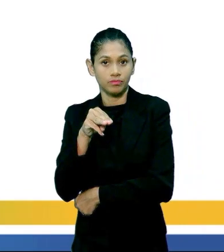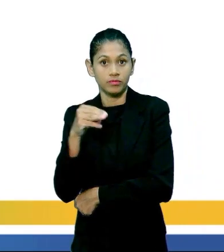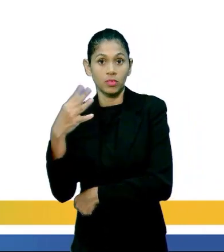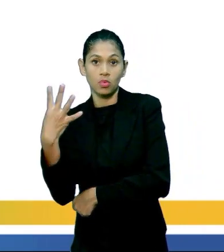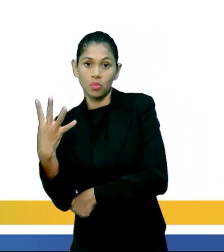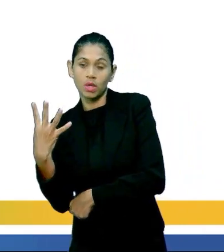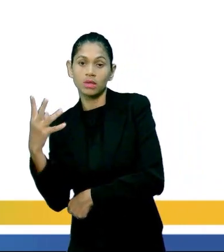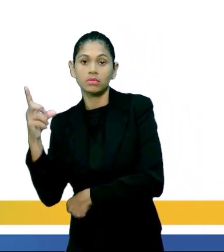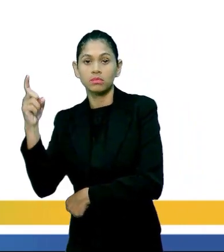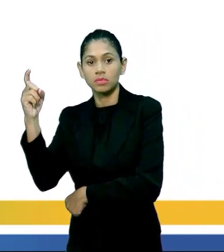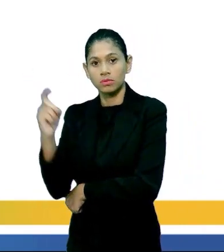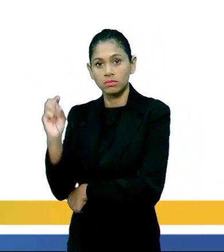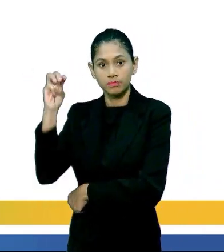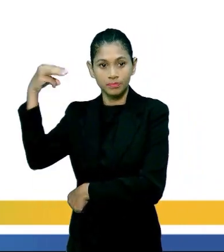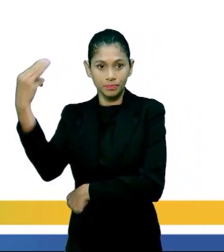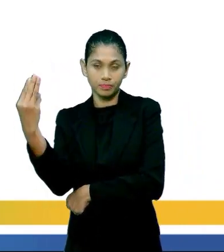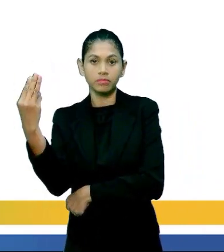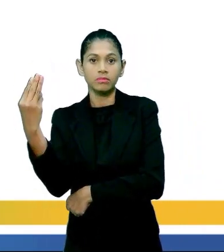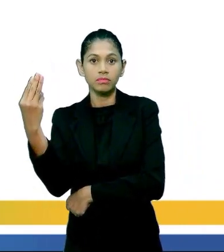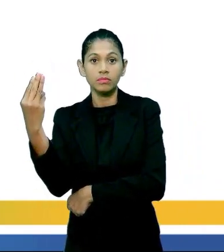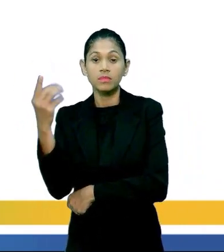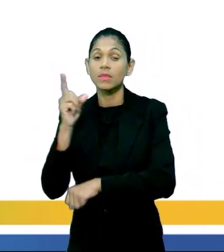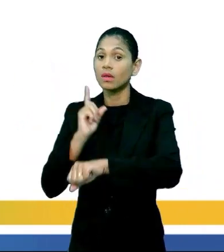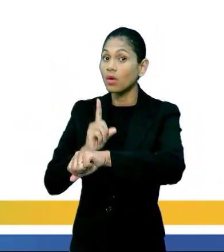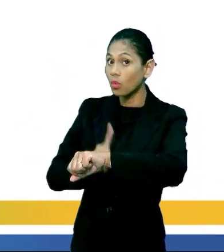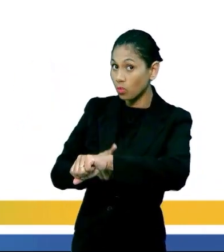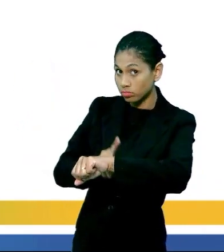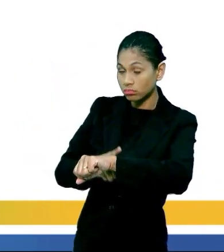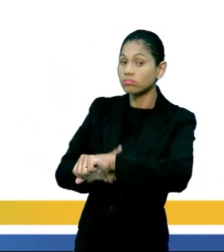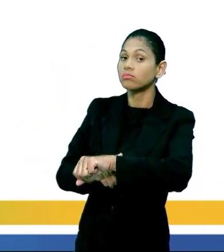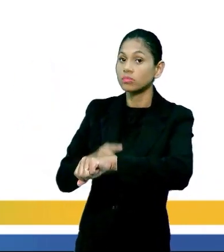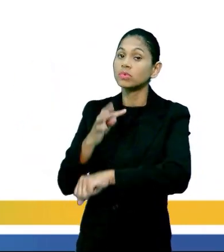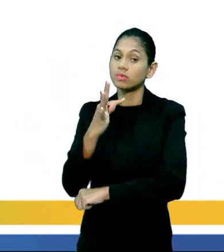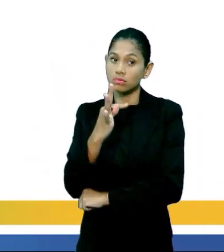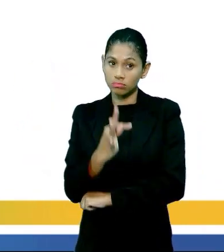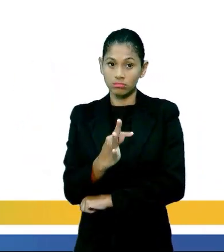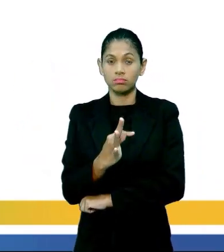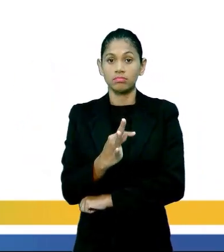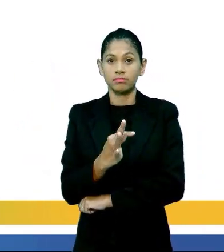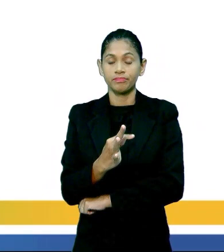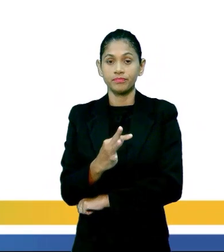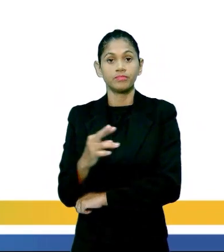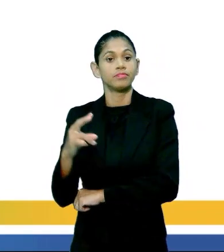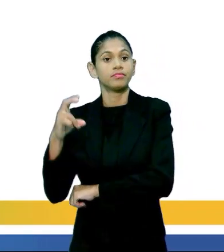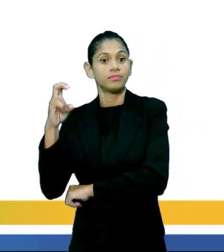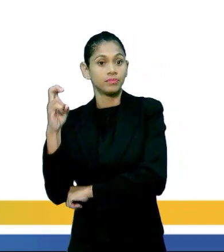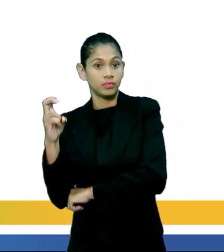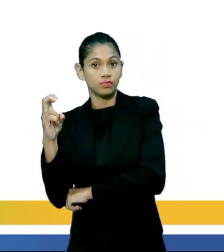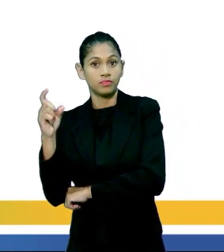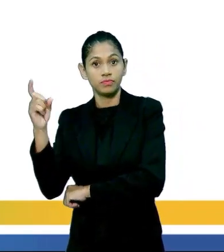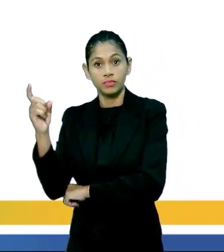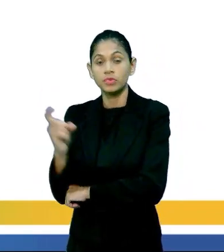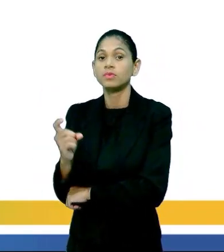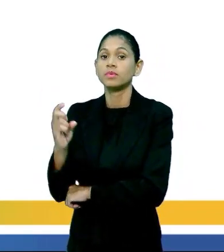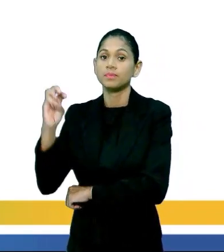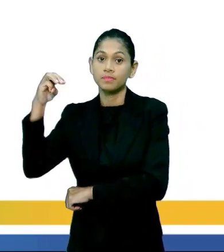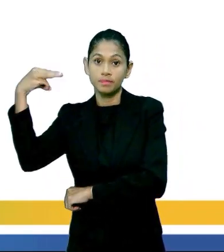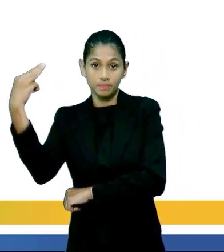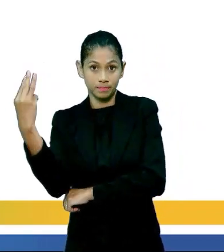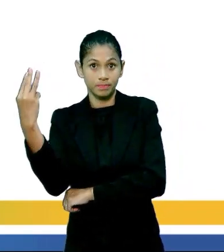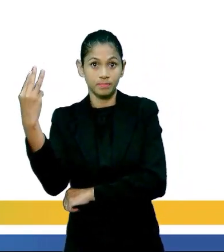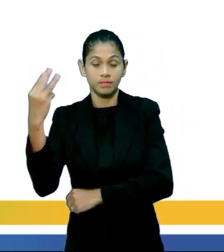é 4x ao cubo, e eu vou representar por t o tempo necessário para encher o restante, que são 5x ao